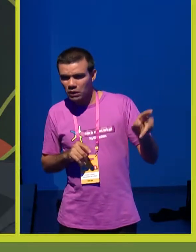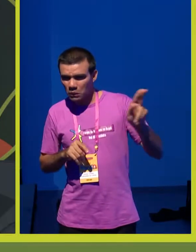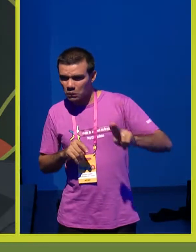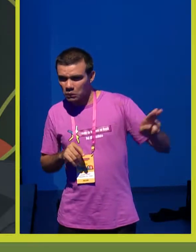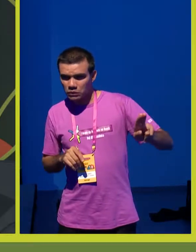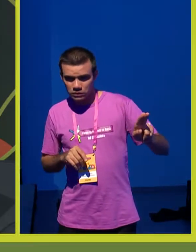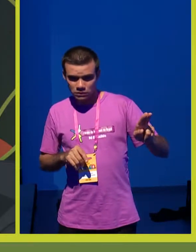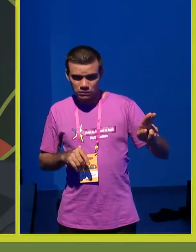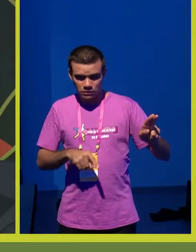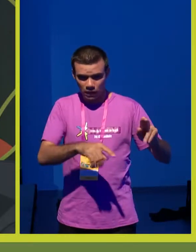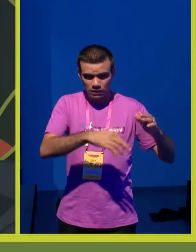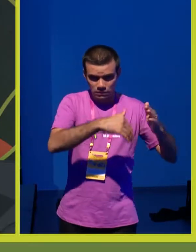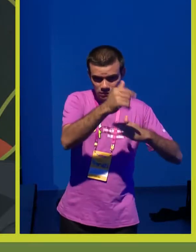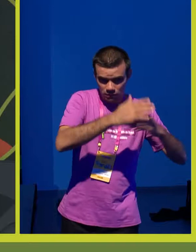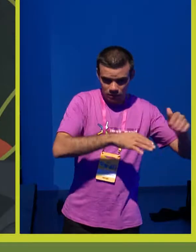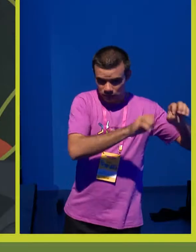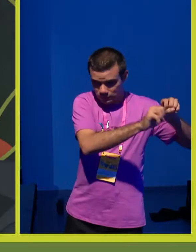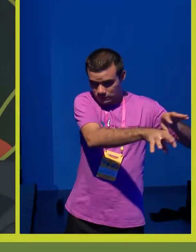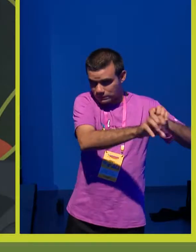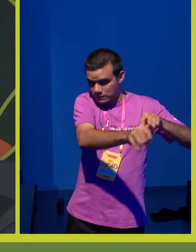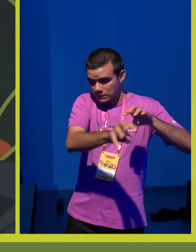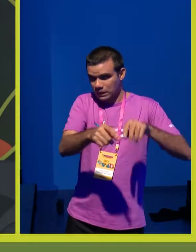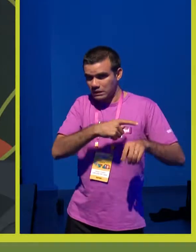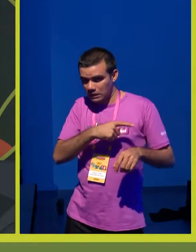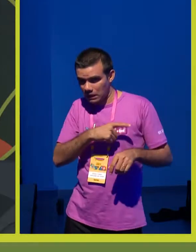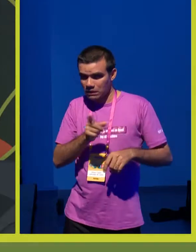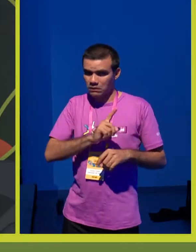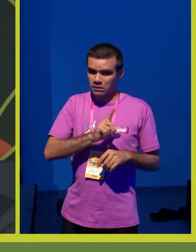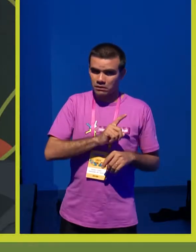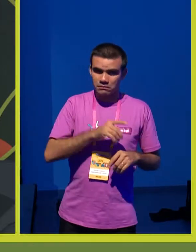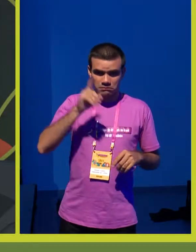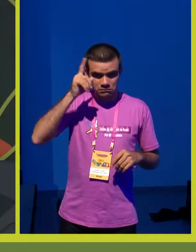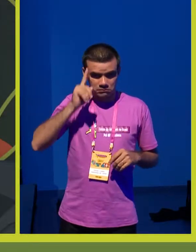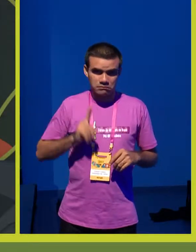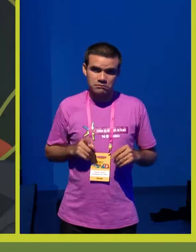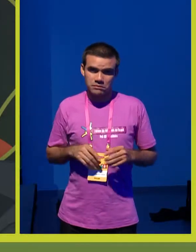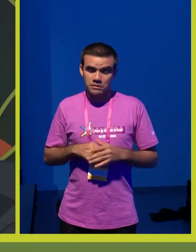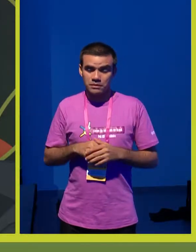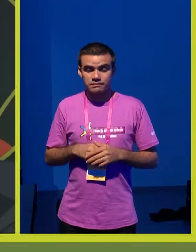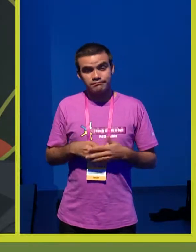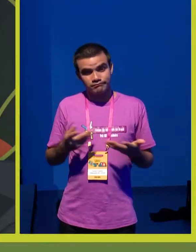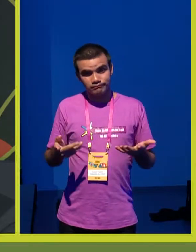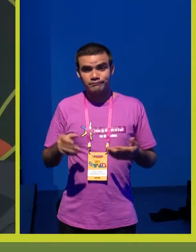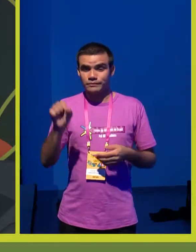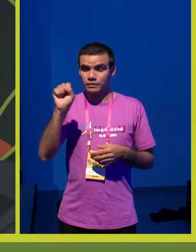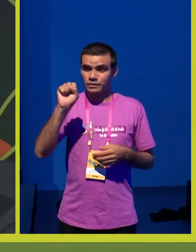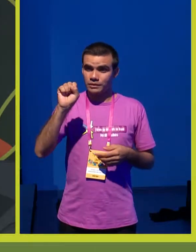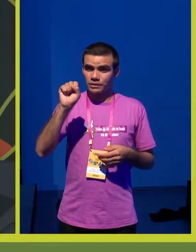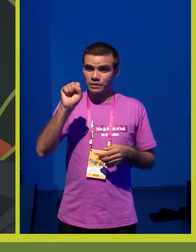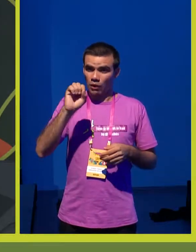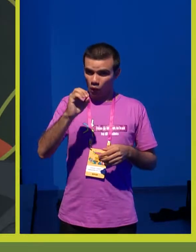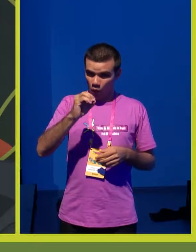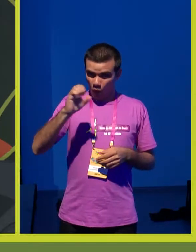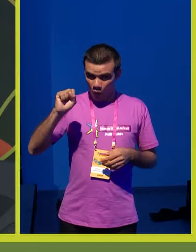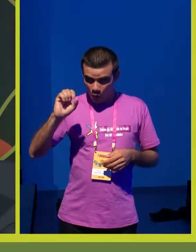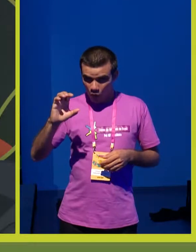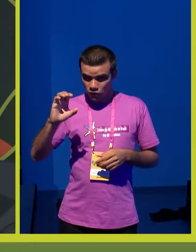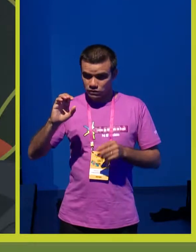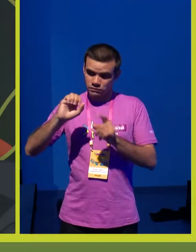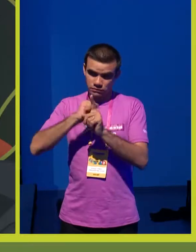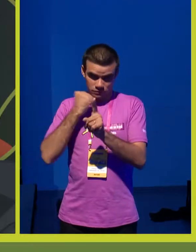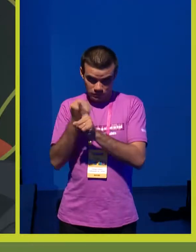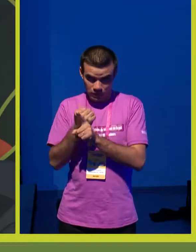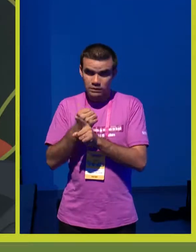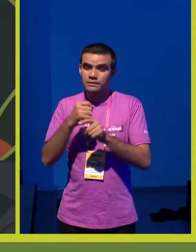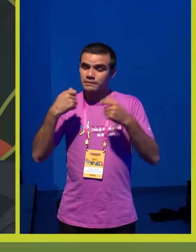qualificando os indivíduos que deveriam ser qualificados ou não então a sociedade civil deveria ter acesso não